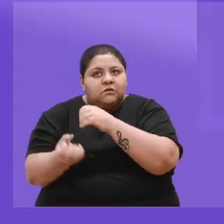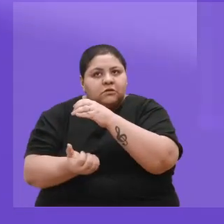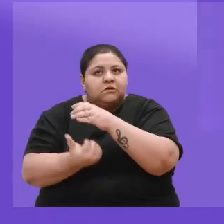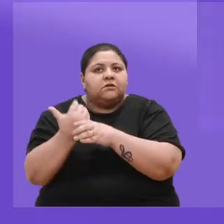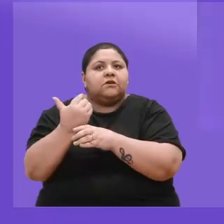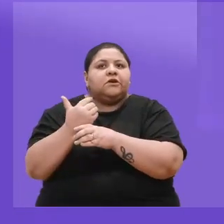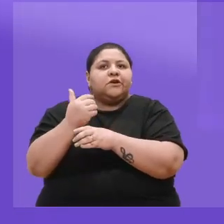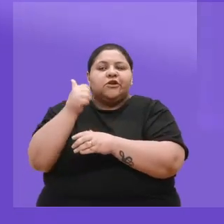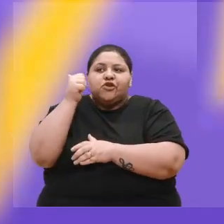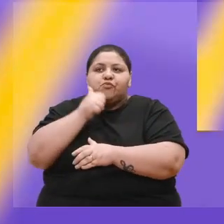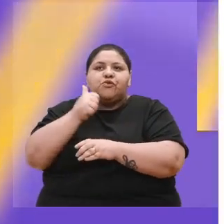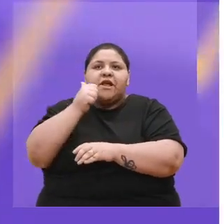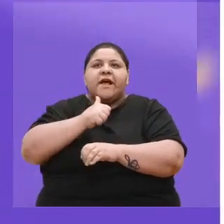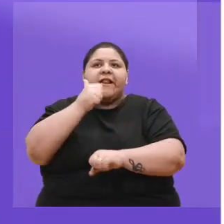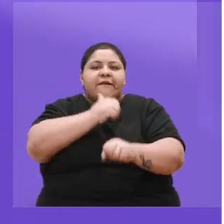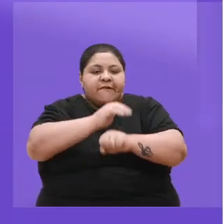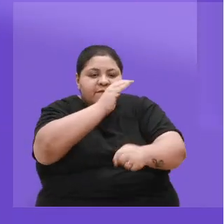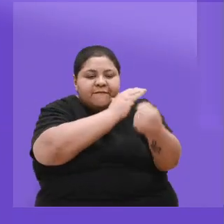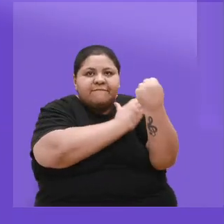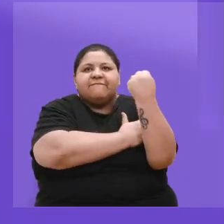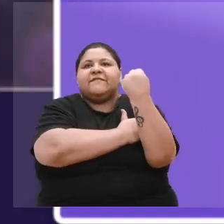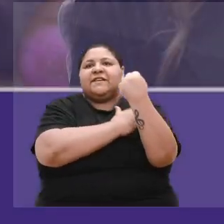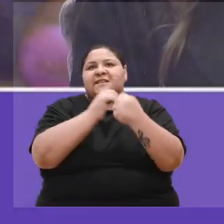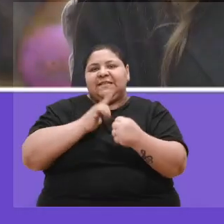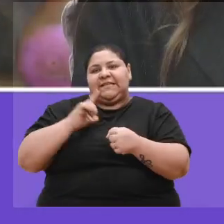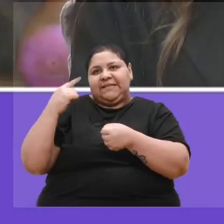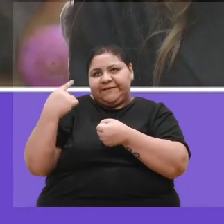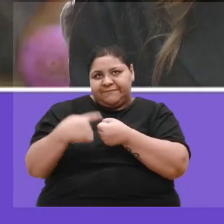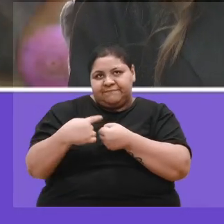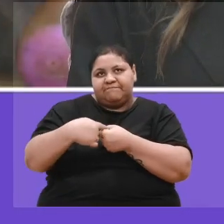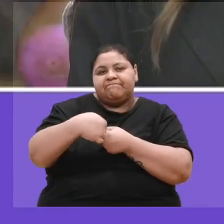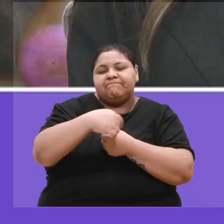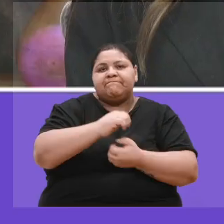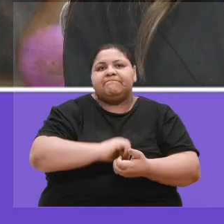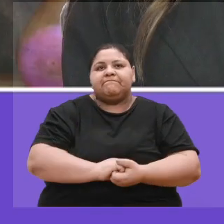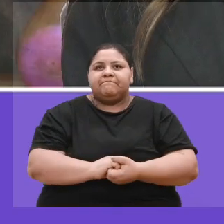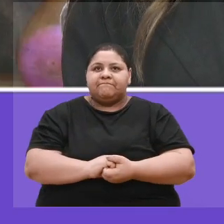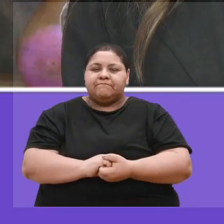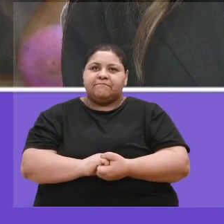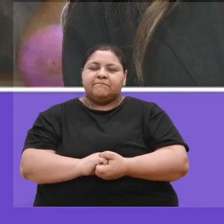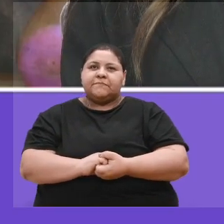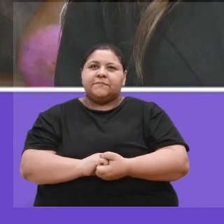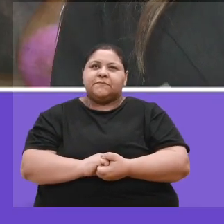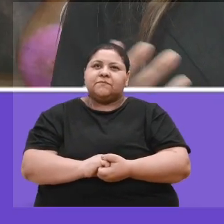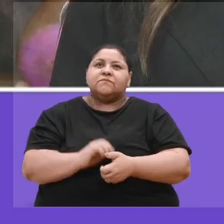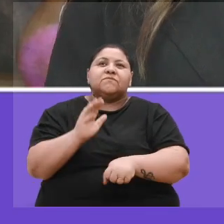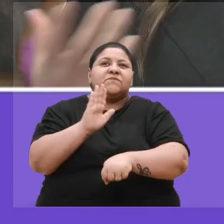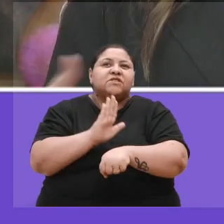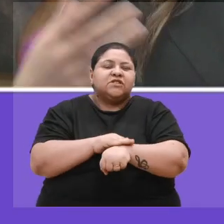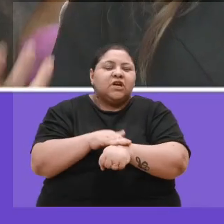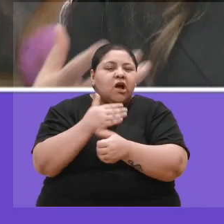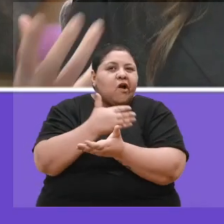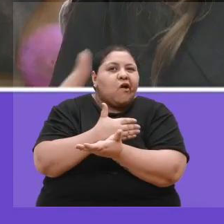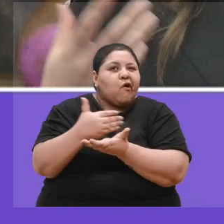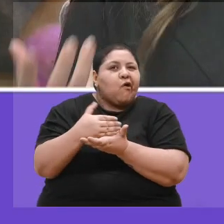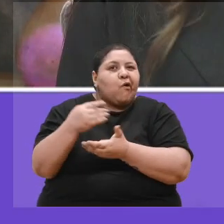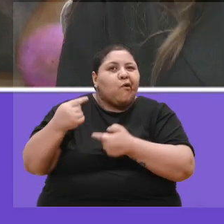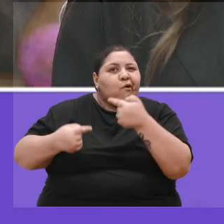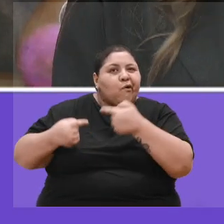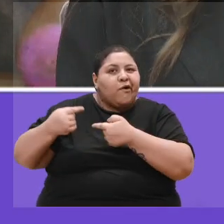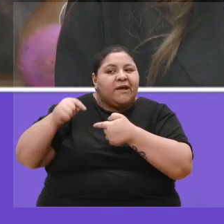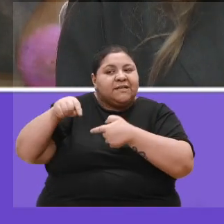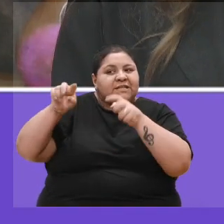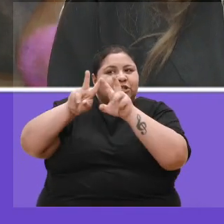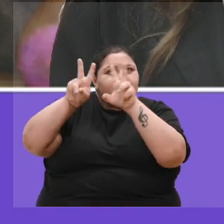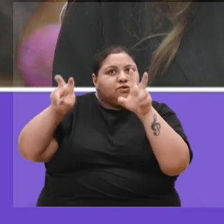uma geração de mulheres feministas que a gente tem aí na nossa cidade, né, num momento em que se começa a debater